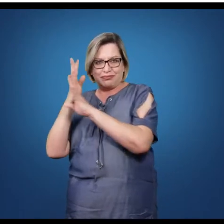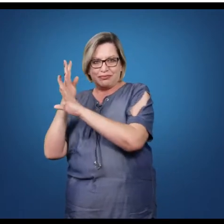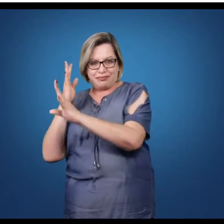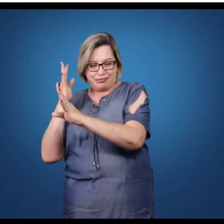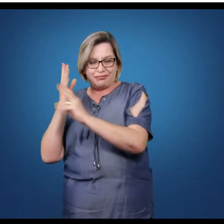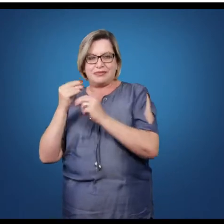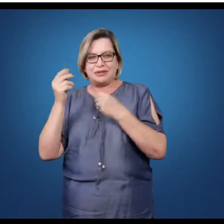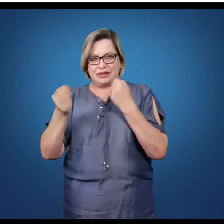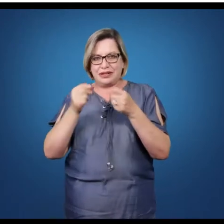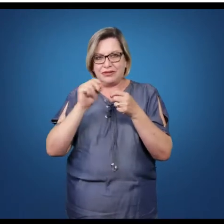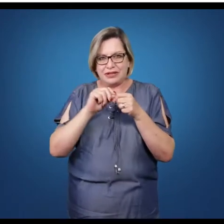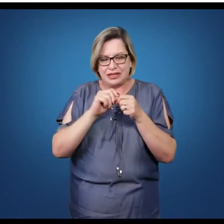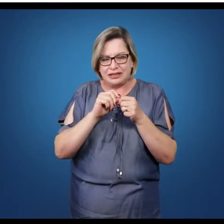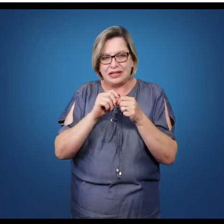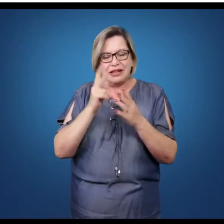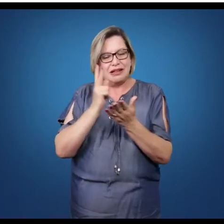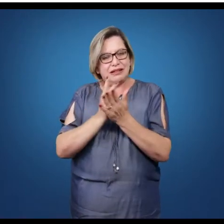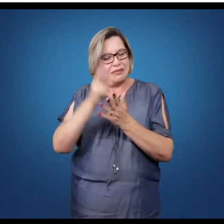aluno